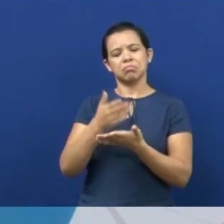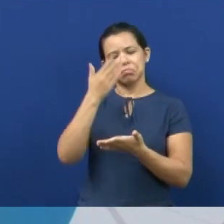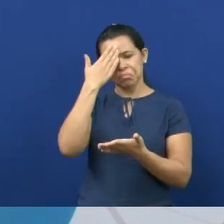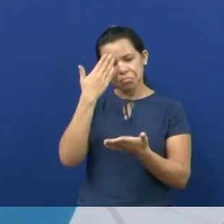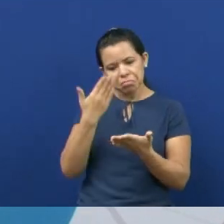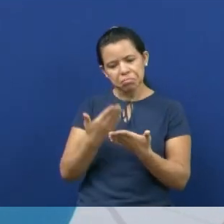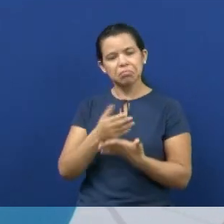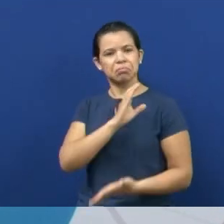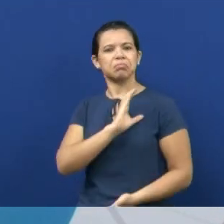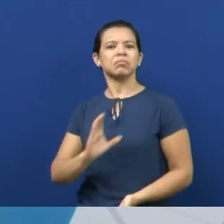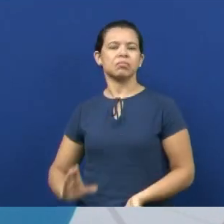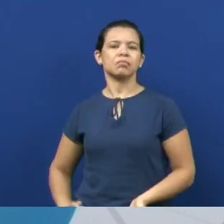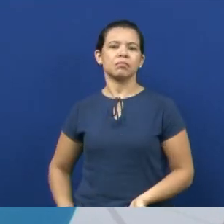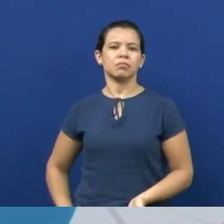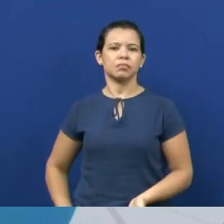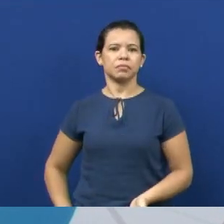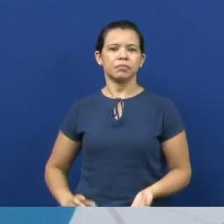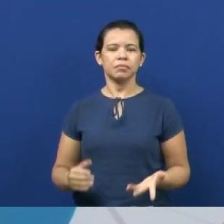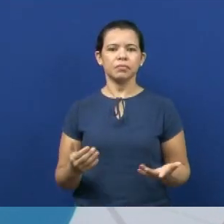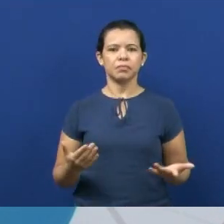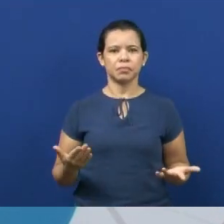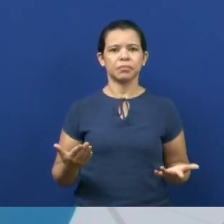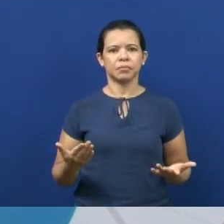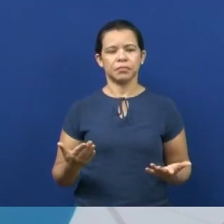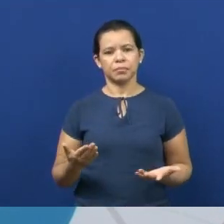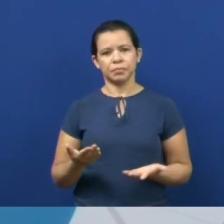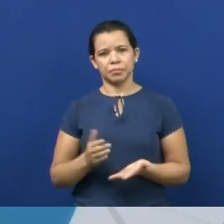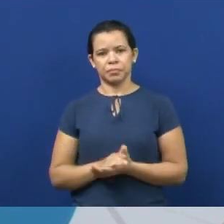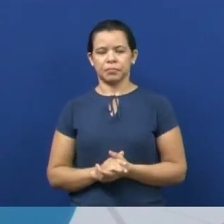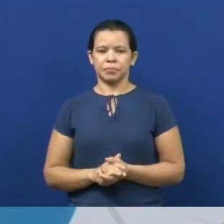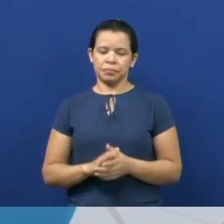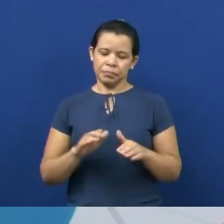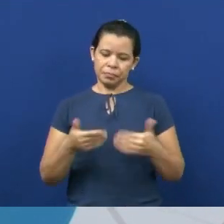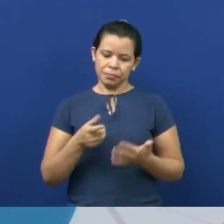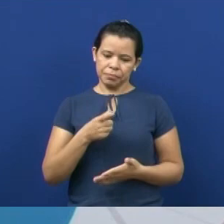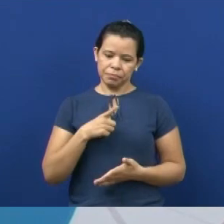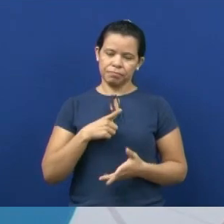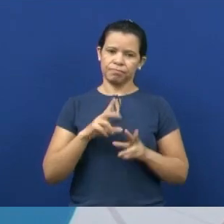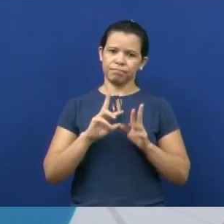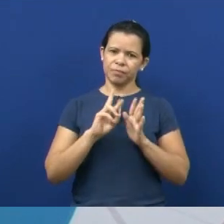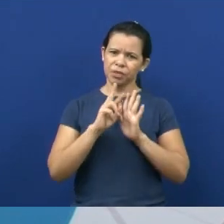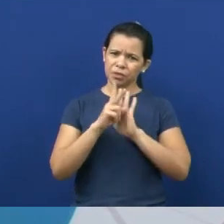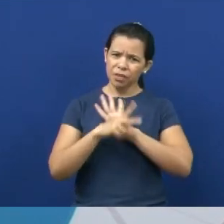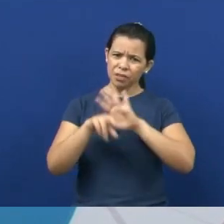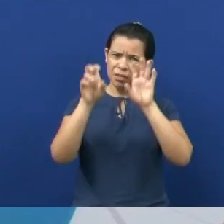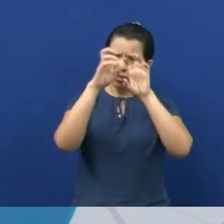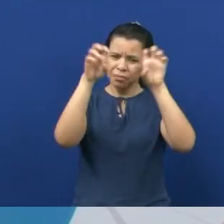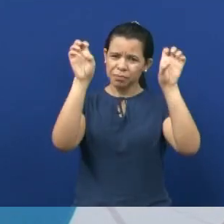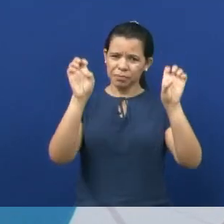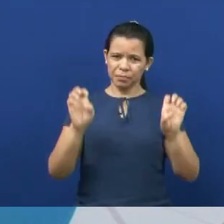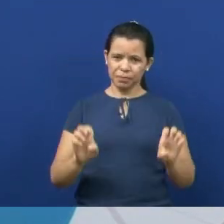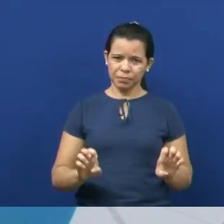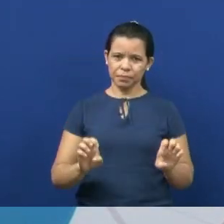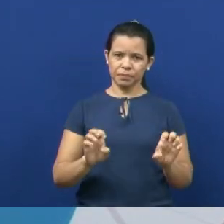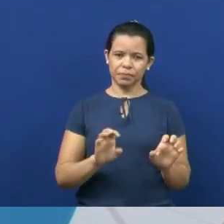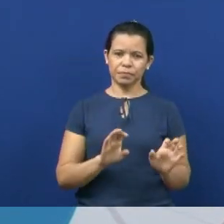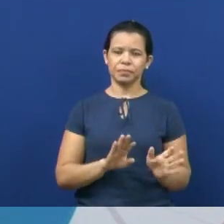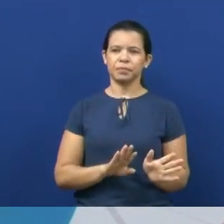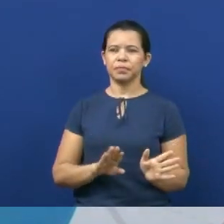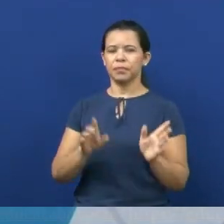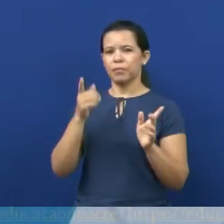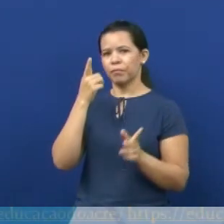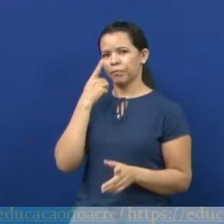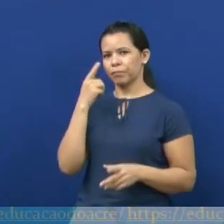cristã, né? E aí nós vamos ter essas estruturas, tá? Vamos para o próximo slide, que